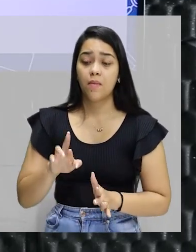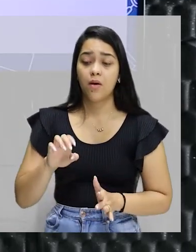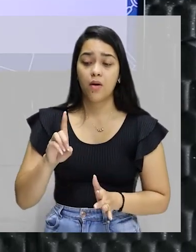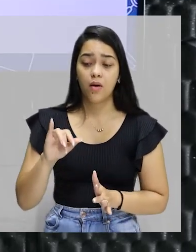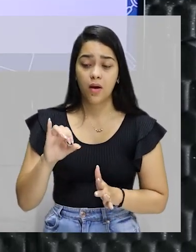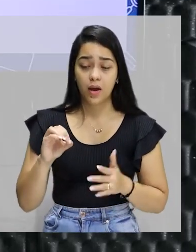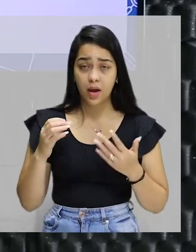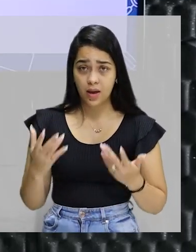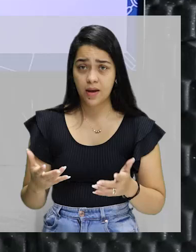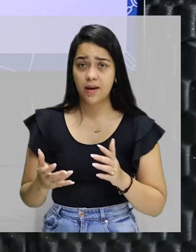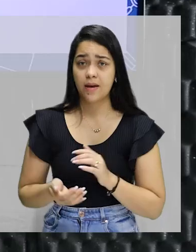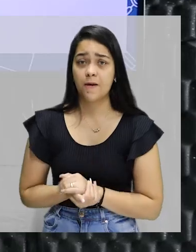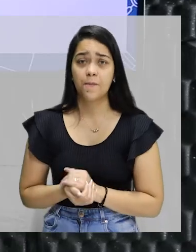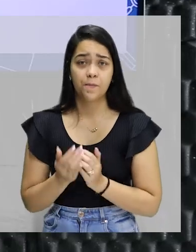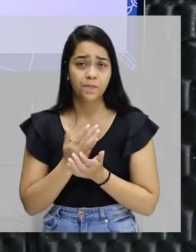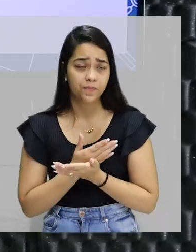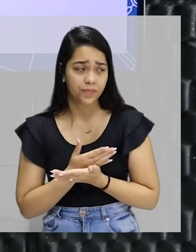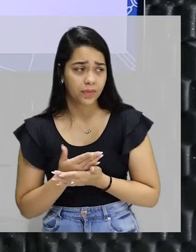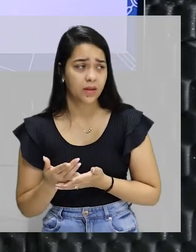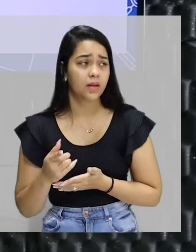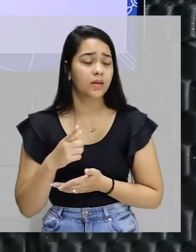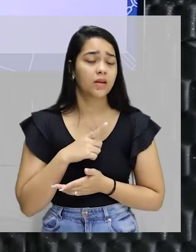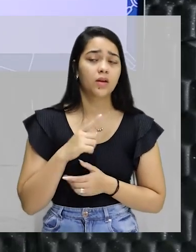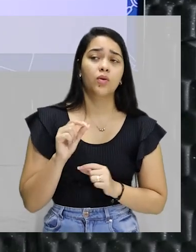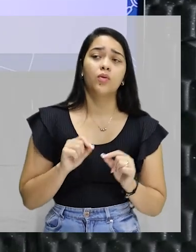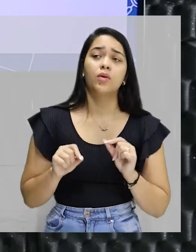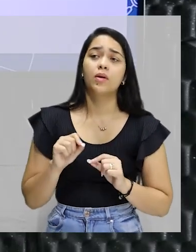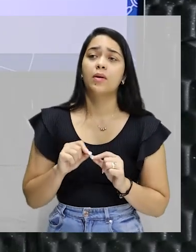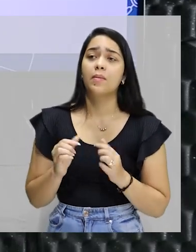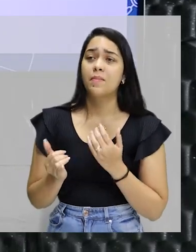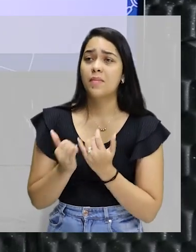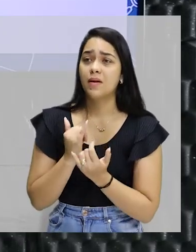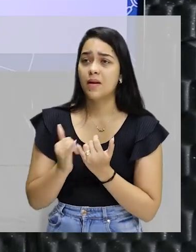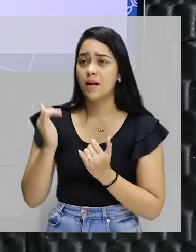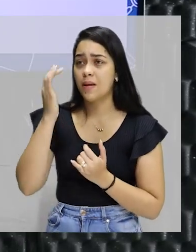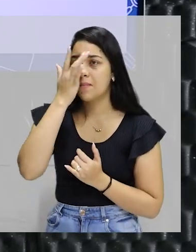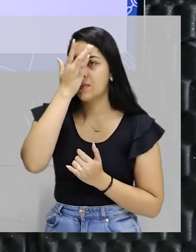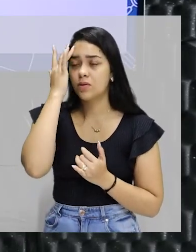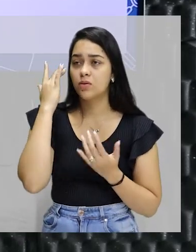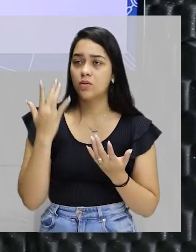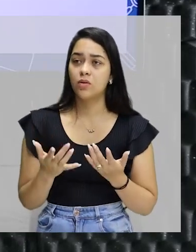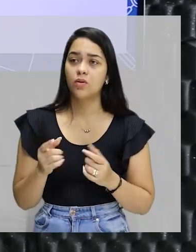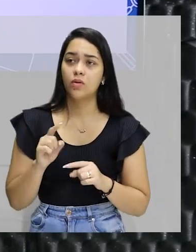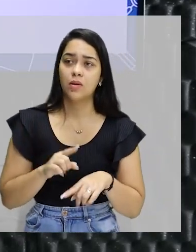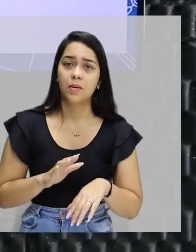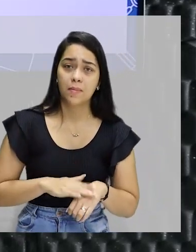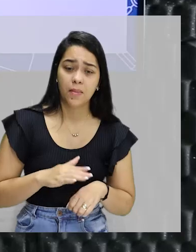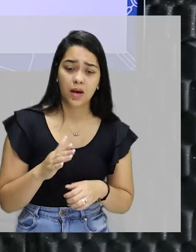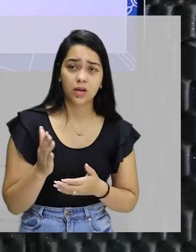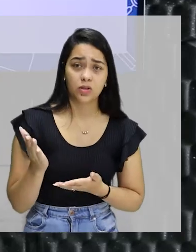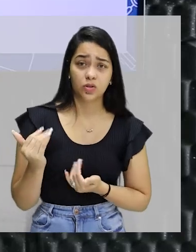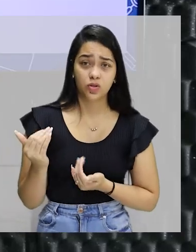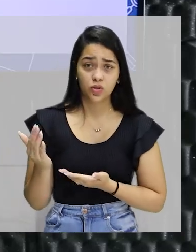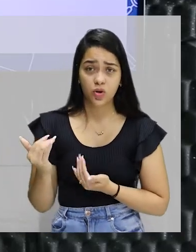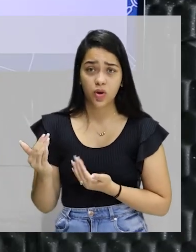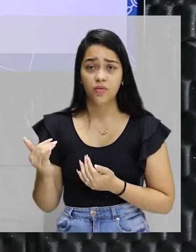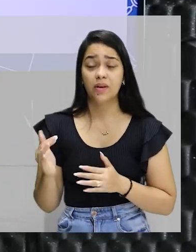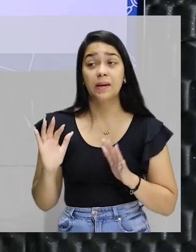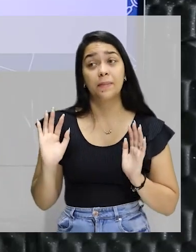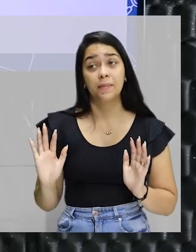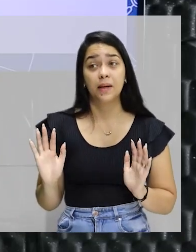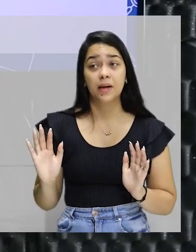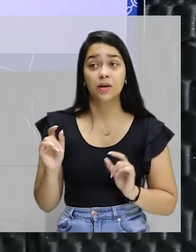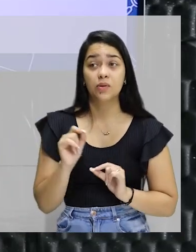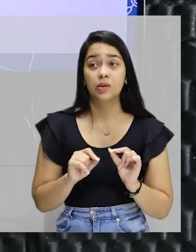rádio. Então, inicialmente parecia que a pessoa estava se tornando mais jovem, mas